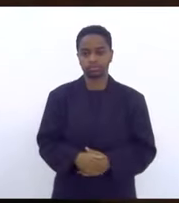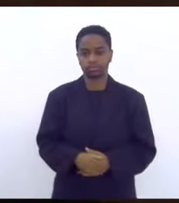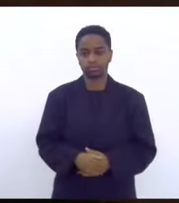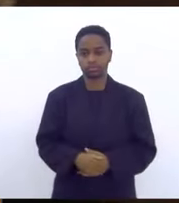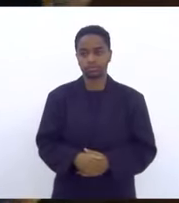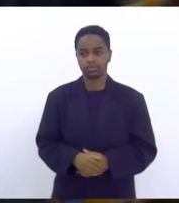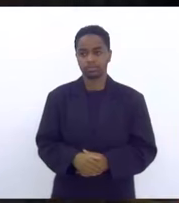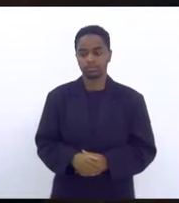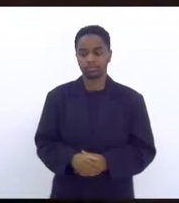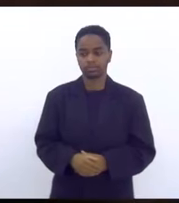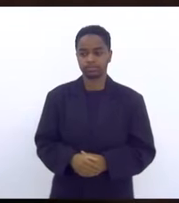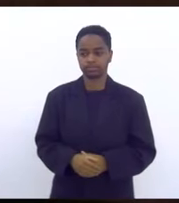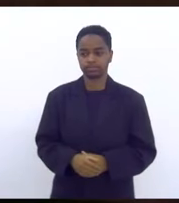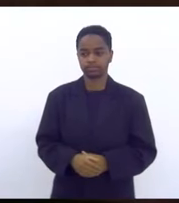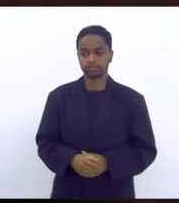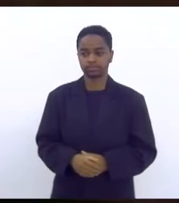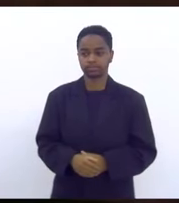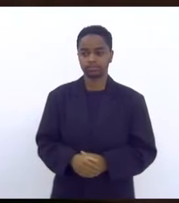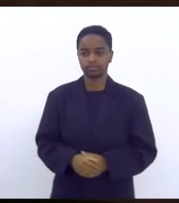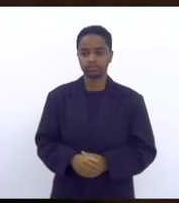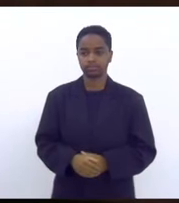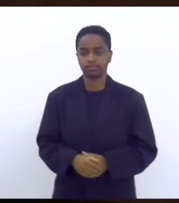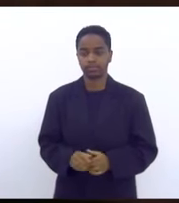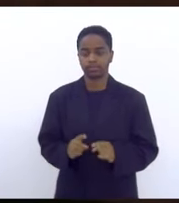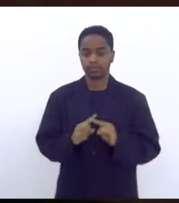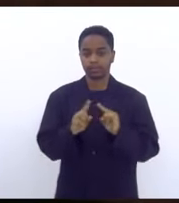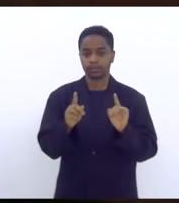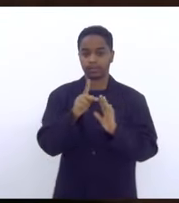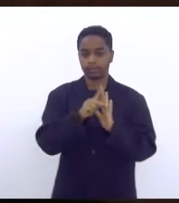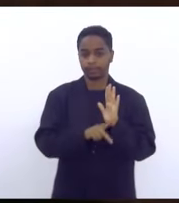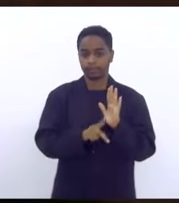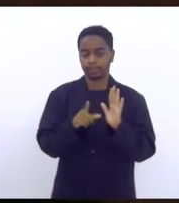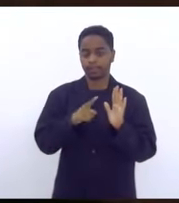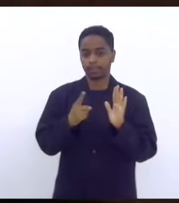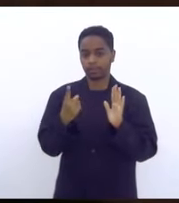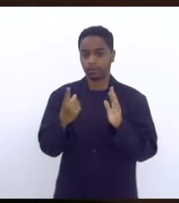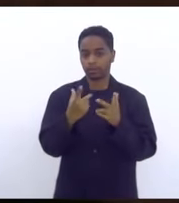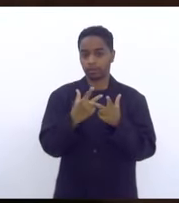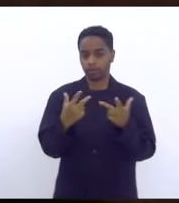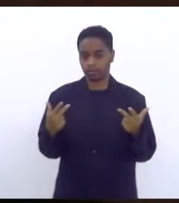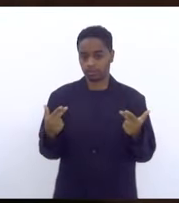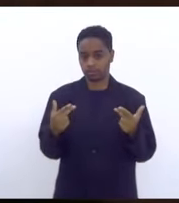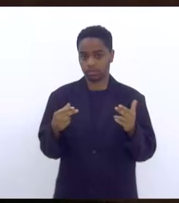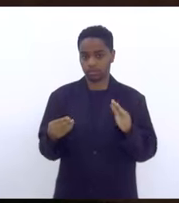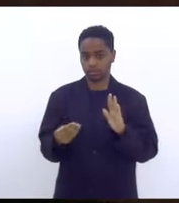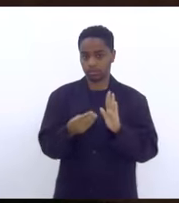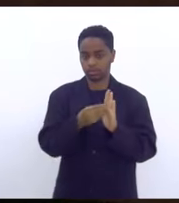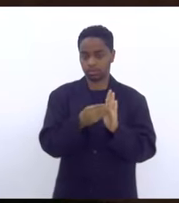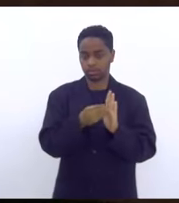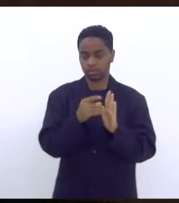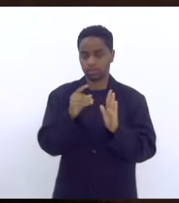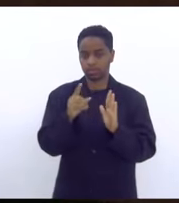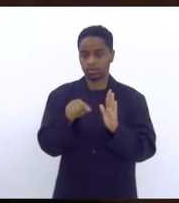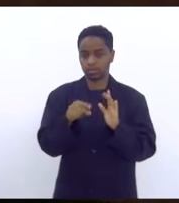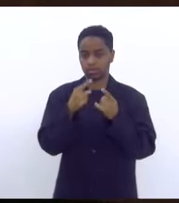Bom, no projeto de Vossa Excelência, um dos pontos que lá tinha, que era